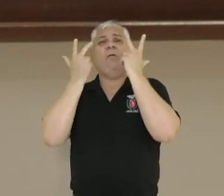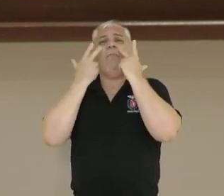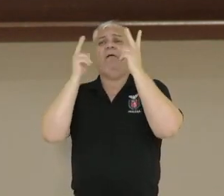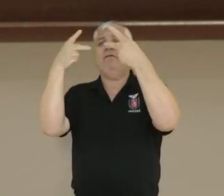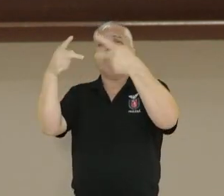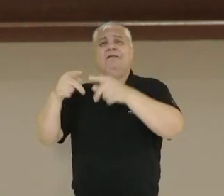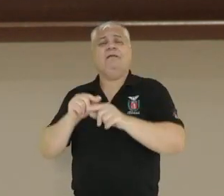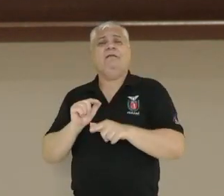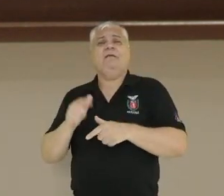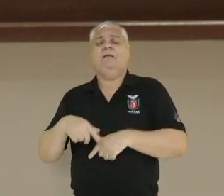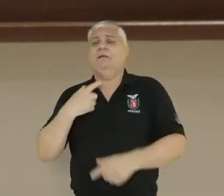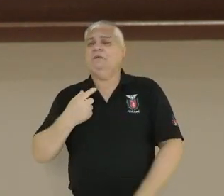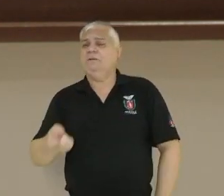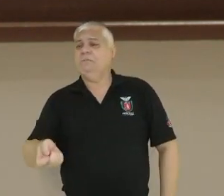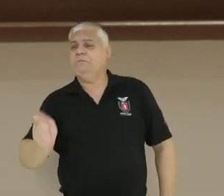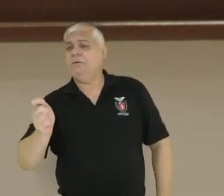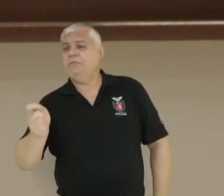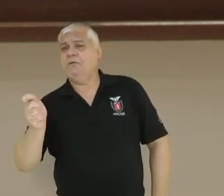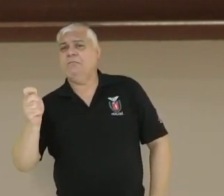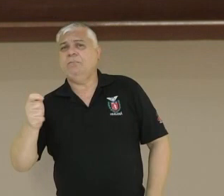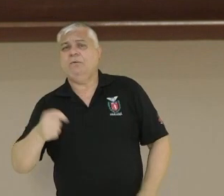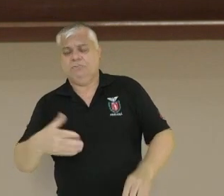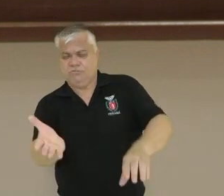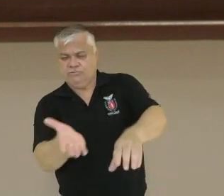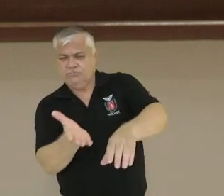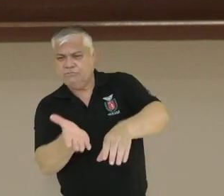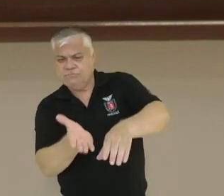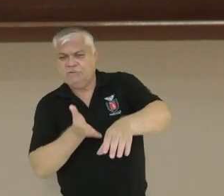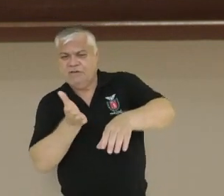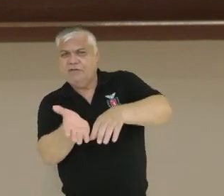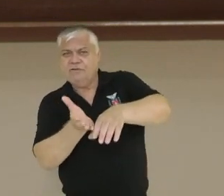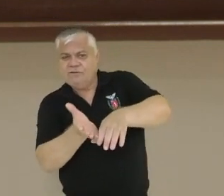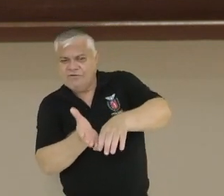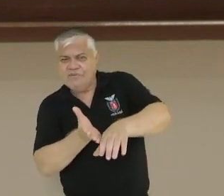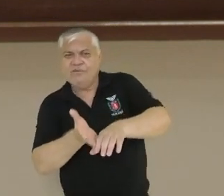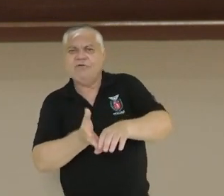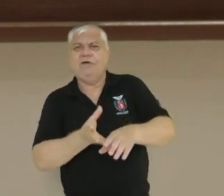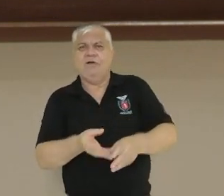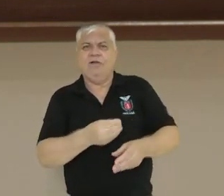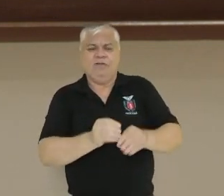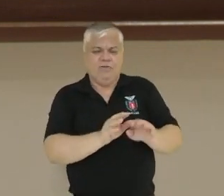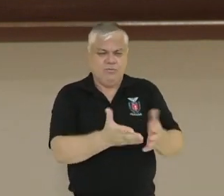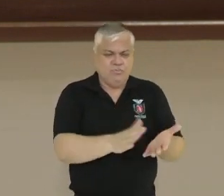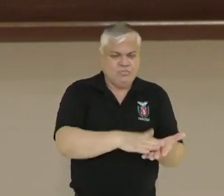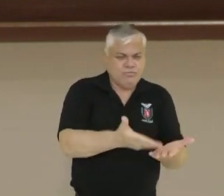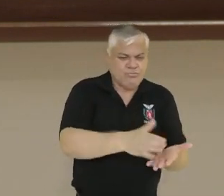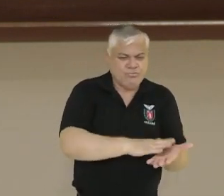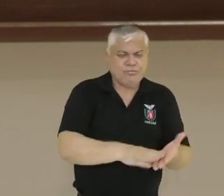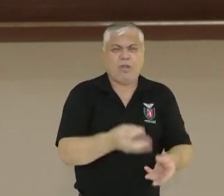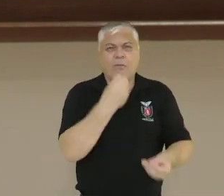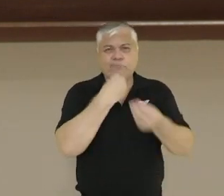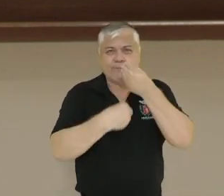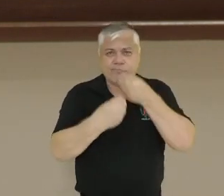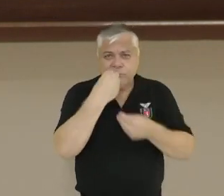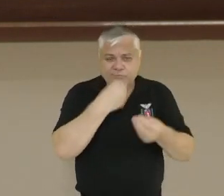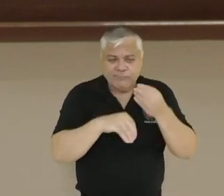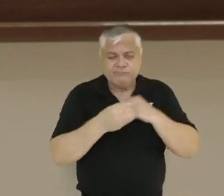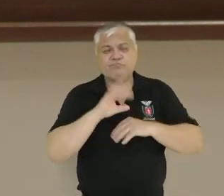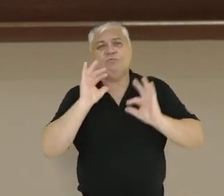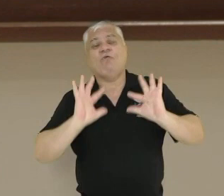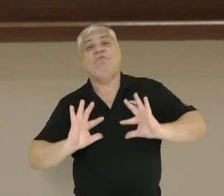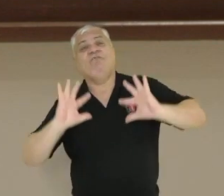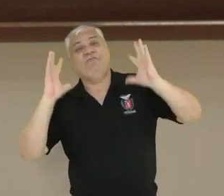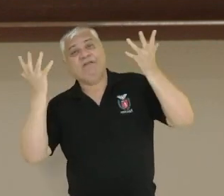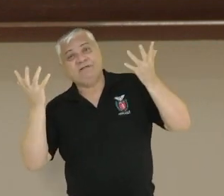Então, pescar, para que aquele alimento seja consumido ou num dia a dia ou em uma